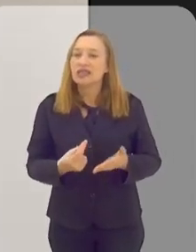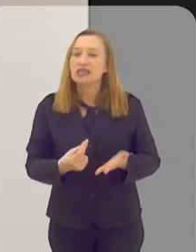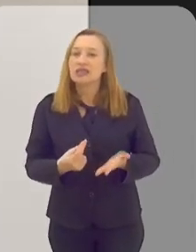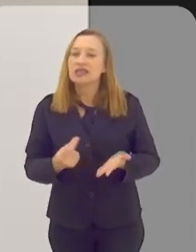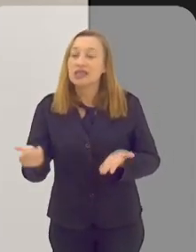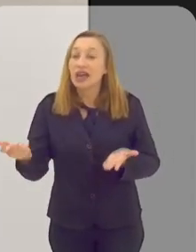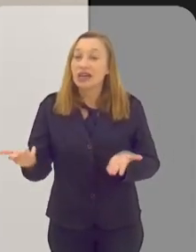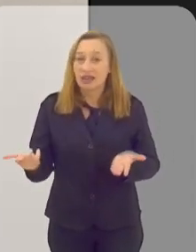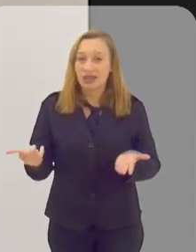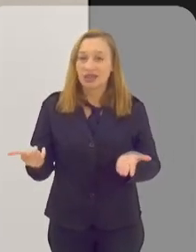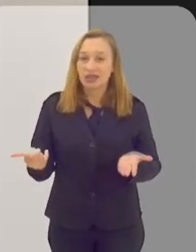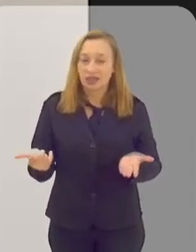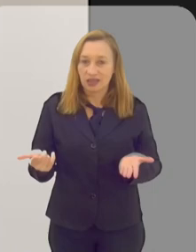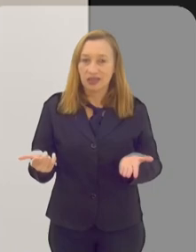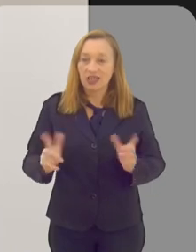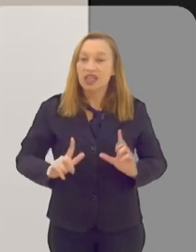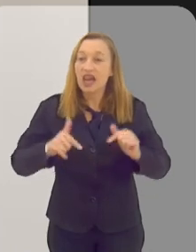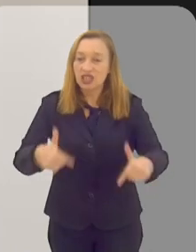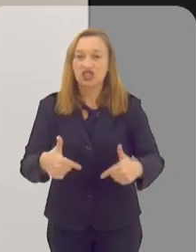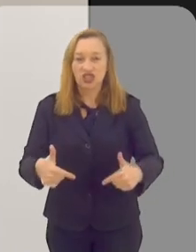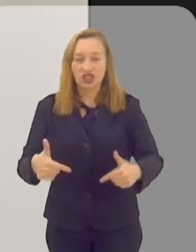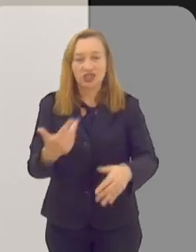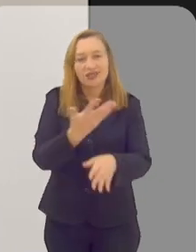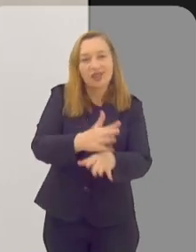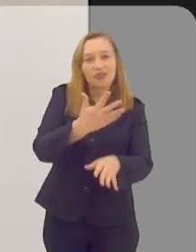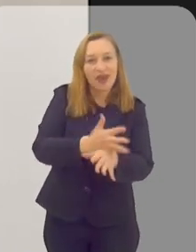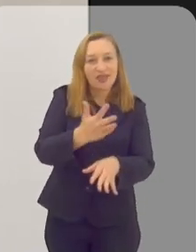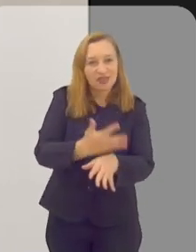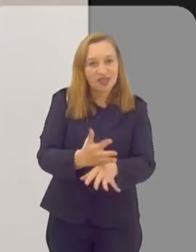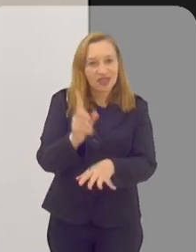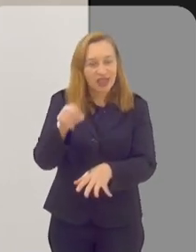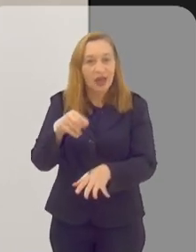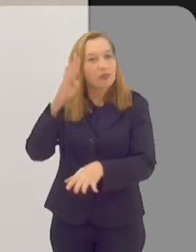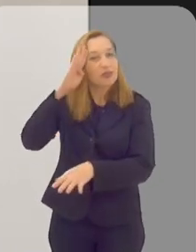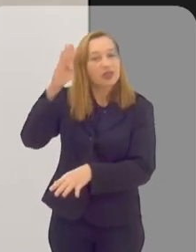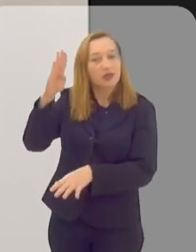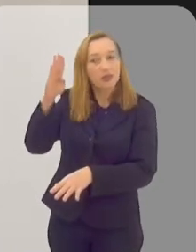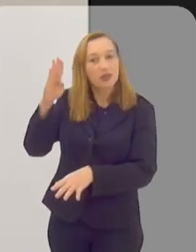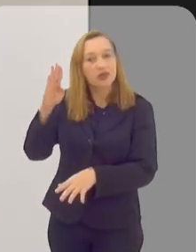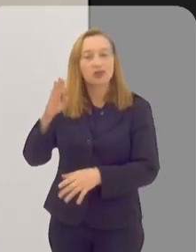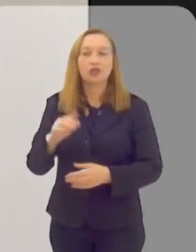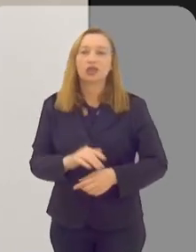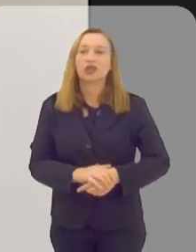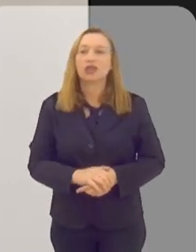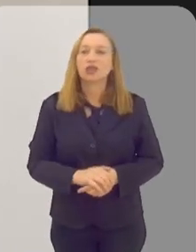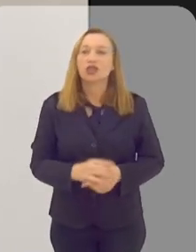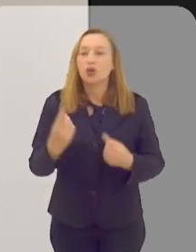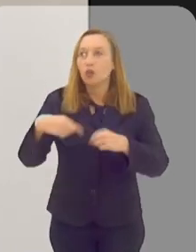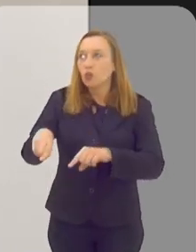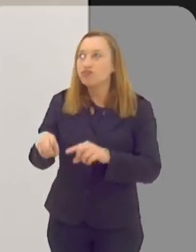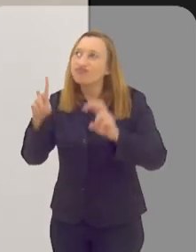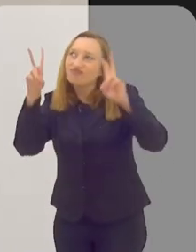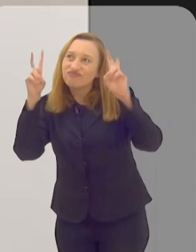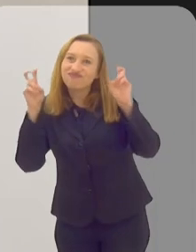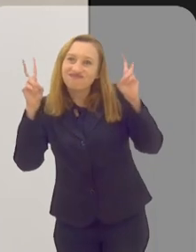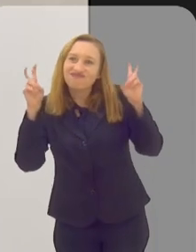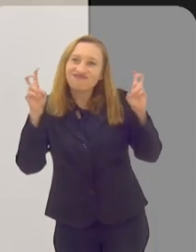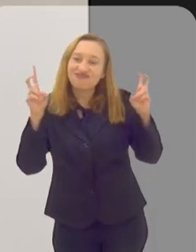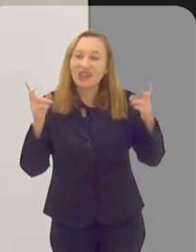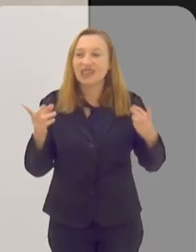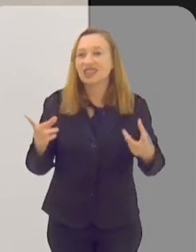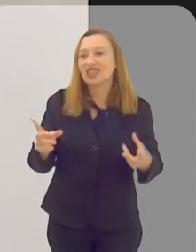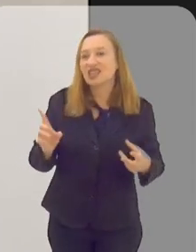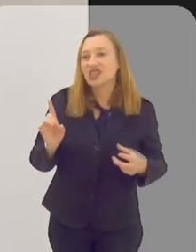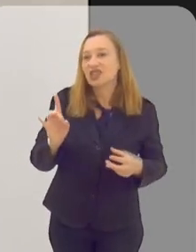gente sair do papel, né, e ir para a prática. E, principalmente, combater